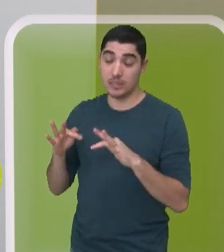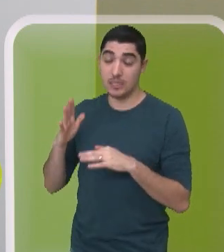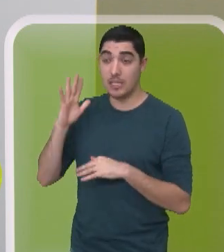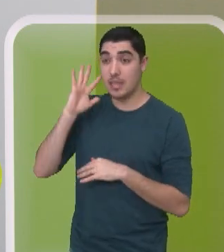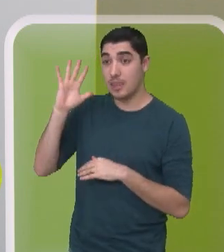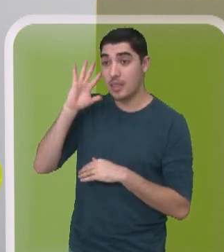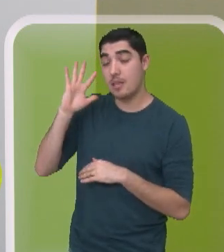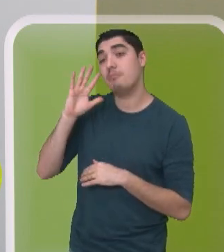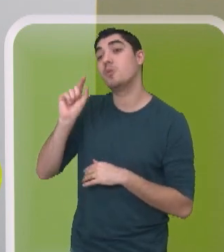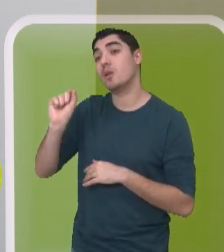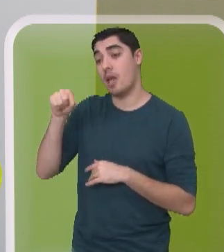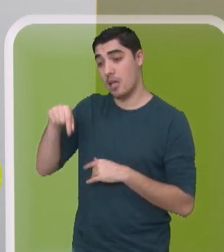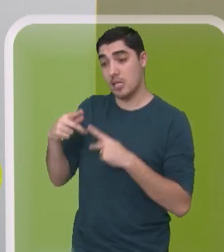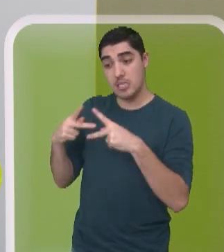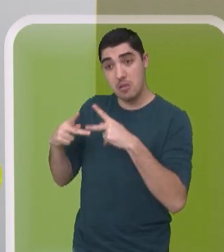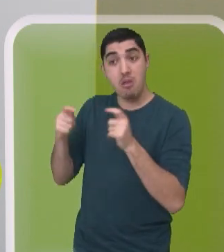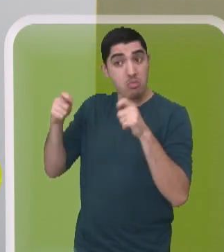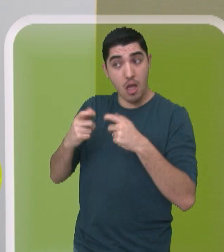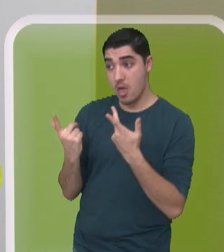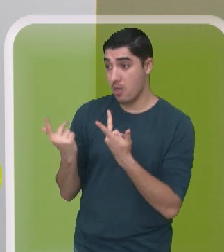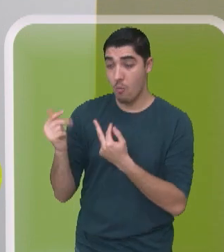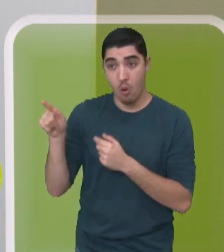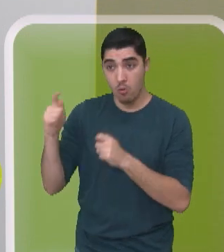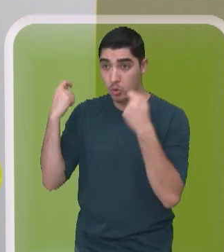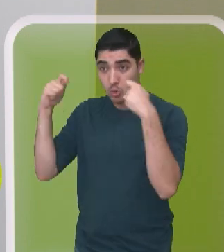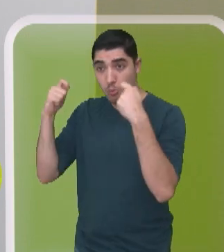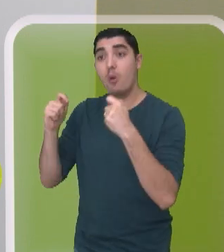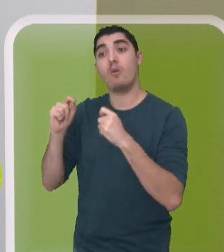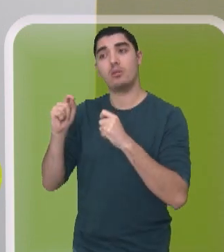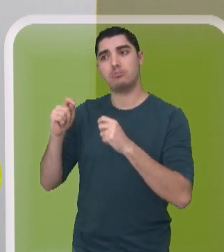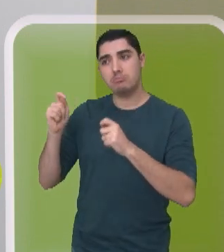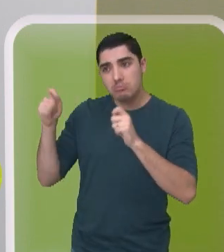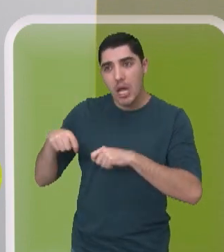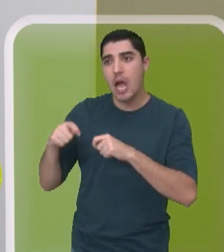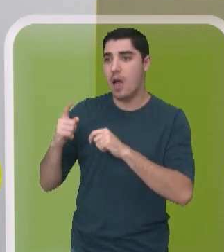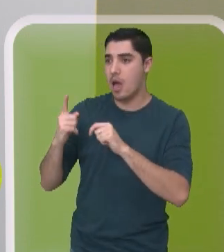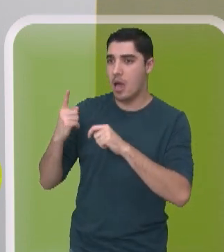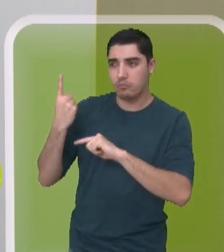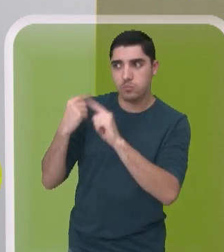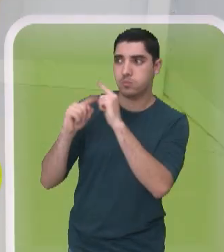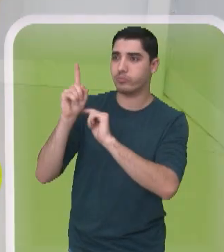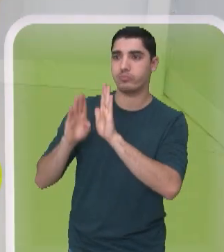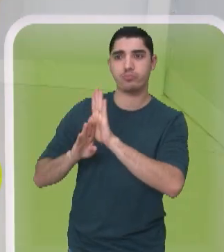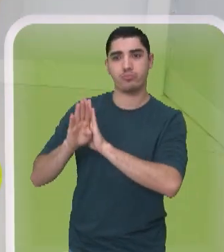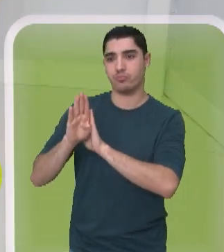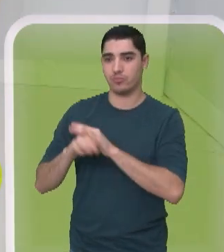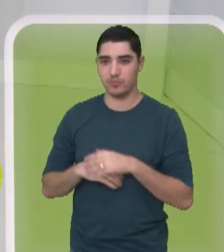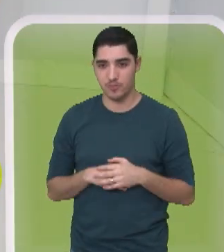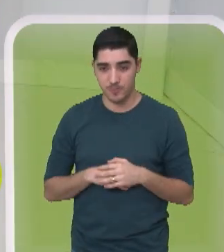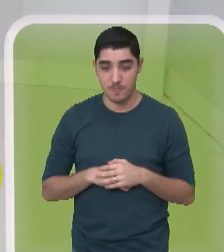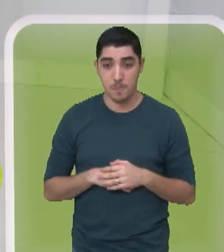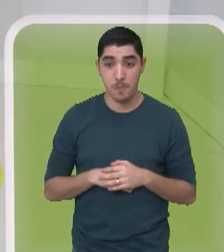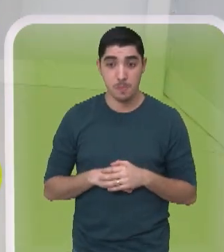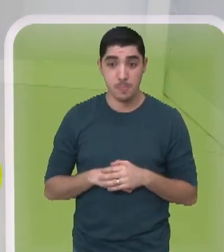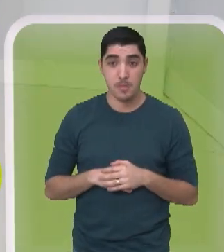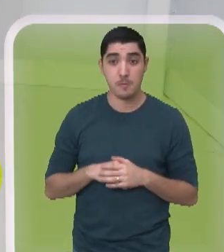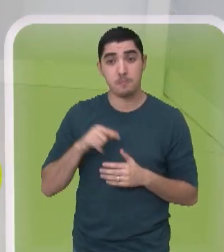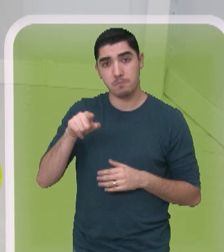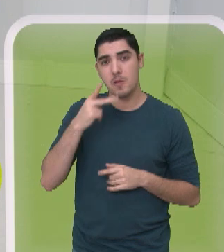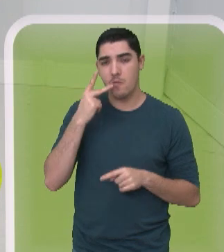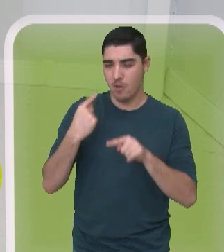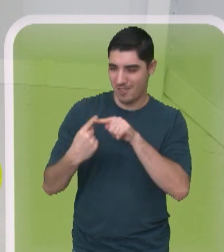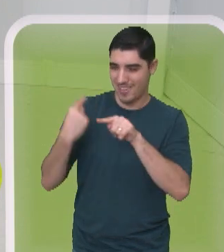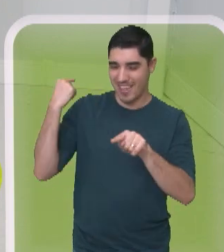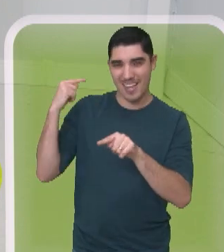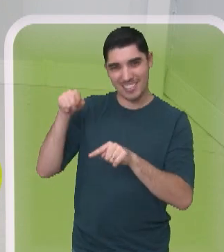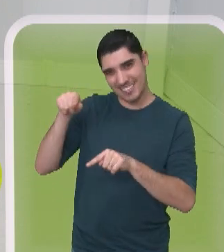tem esse potencial também de, quem sabe, alçar voos altos aí pela frente. Ainda no assunto da época de jogador, você